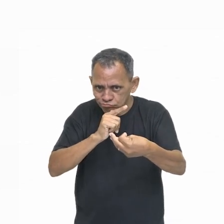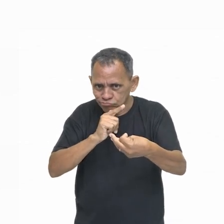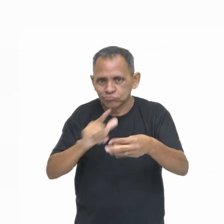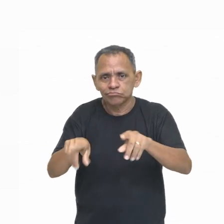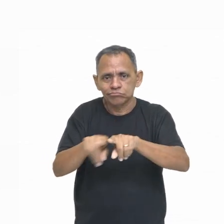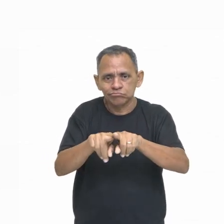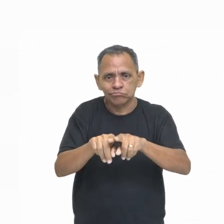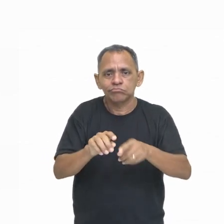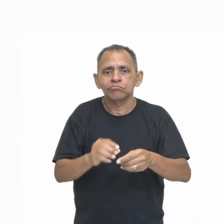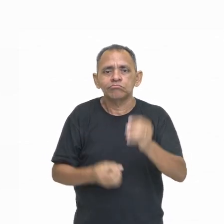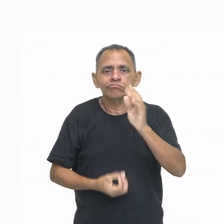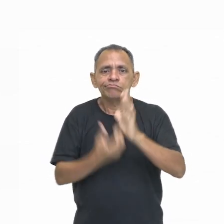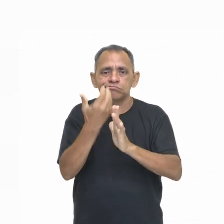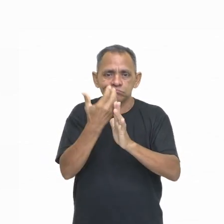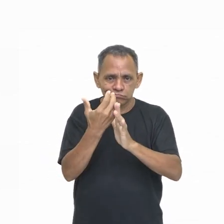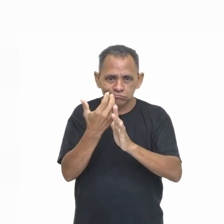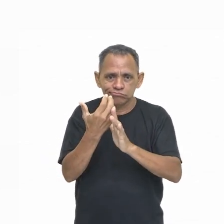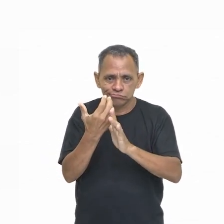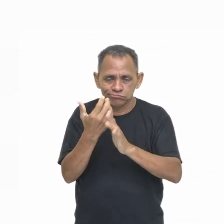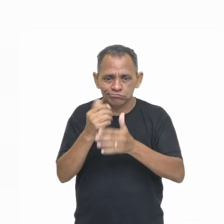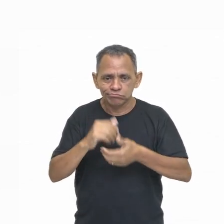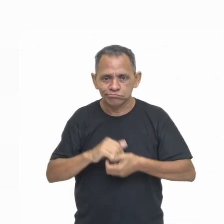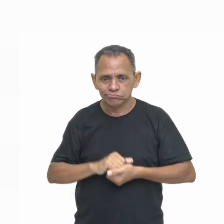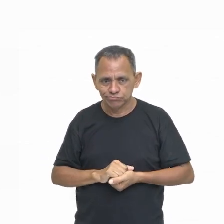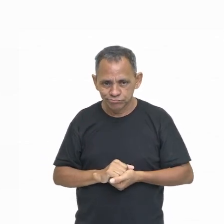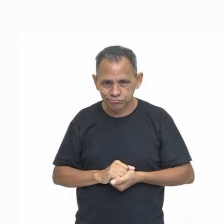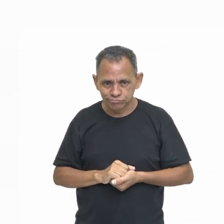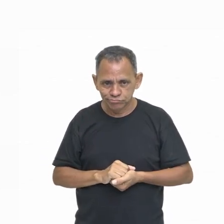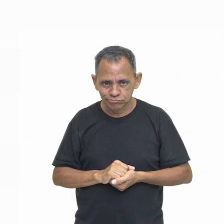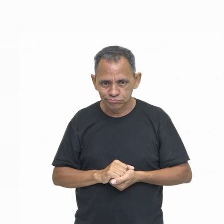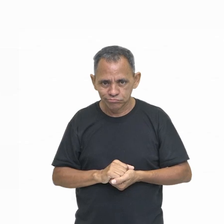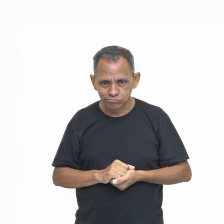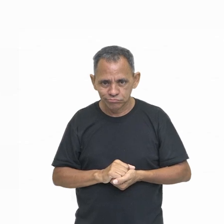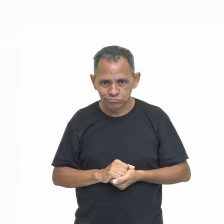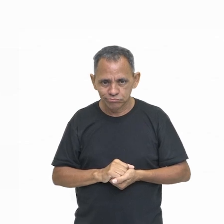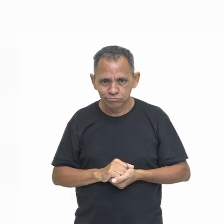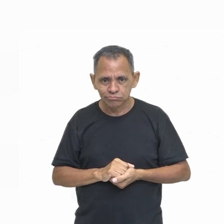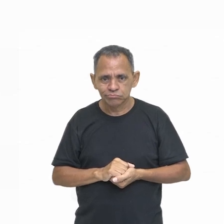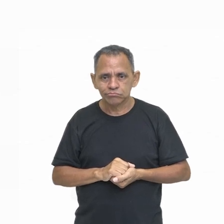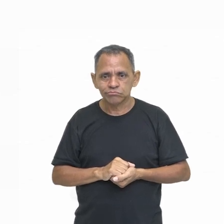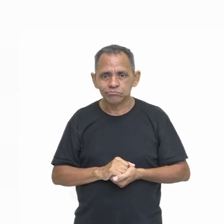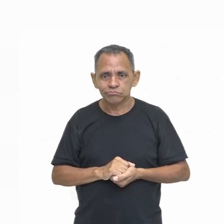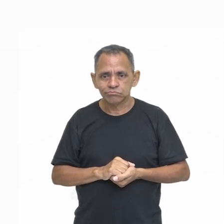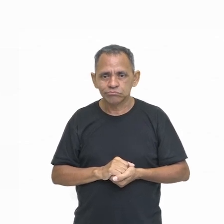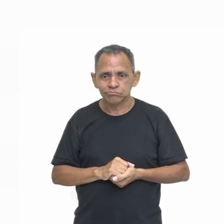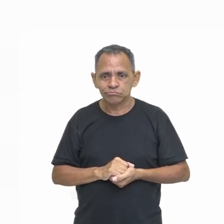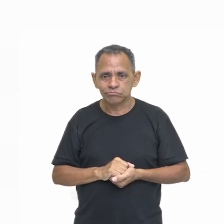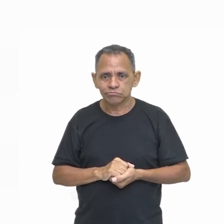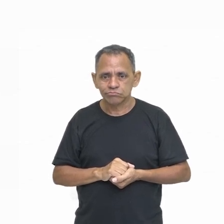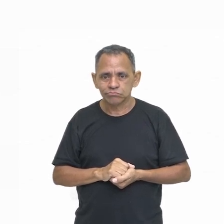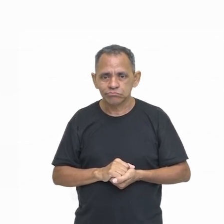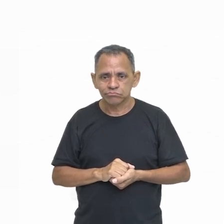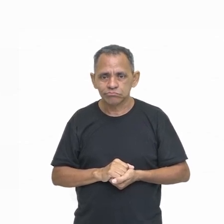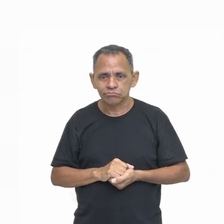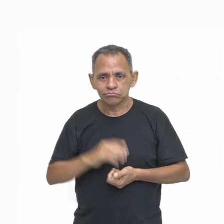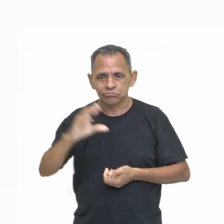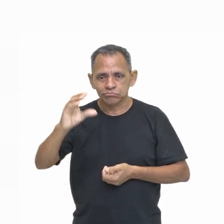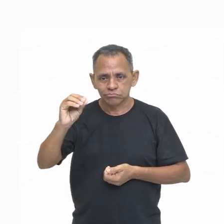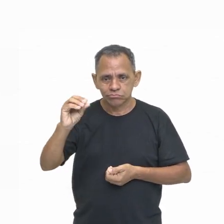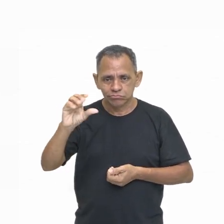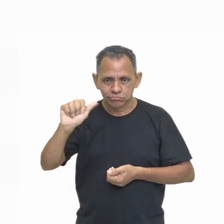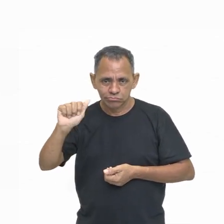água e formou esses coacervados que foram chamados aí de a primeira